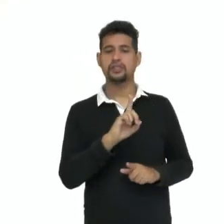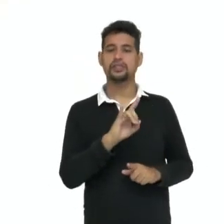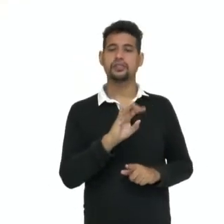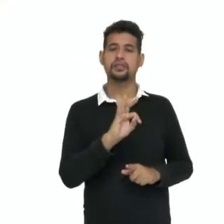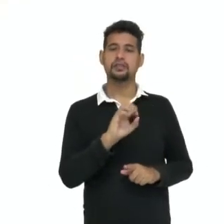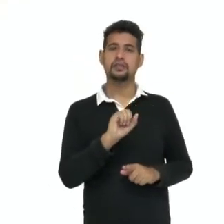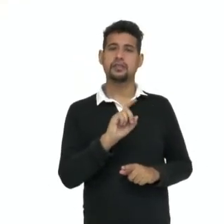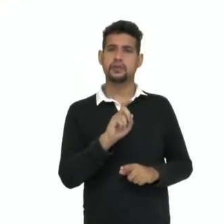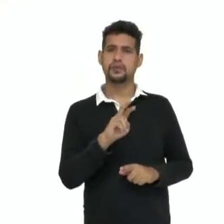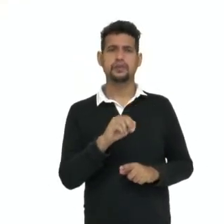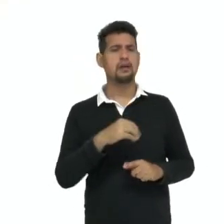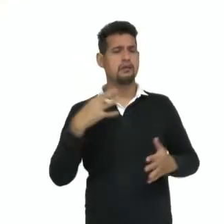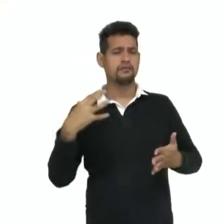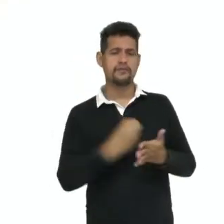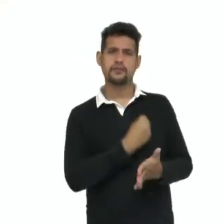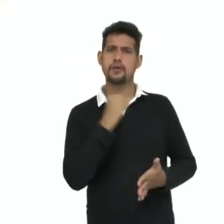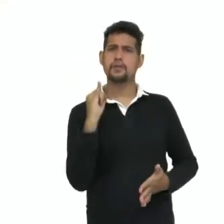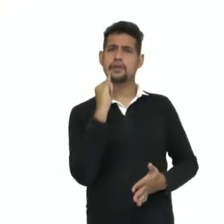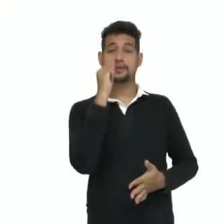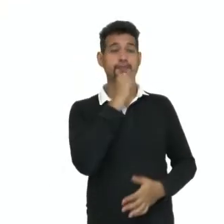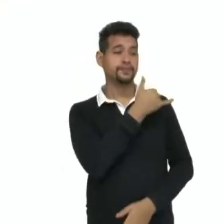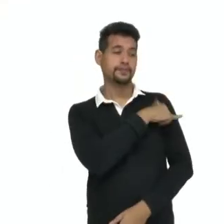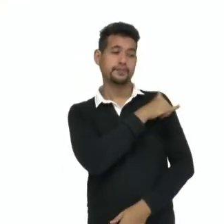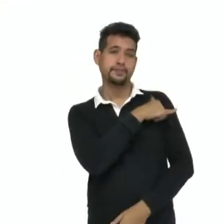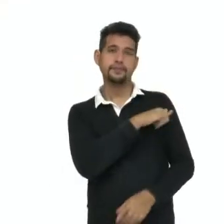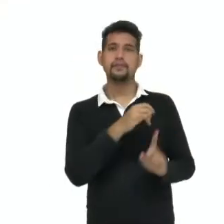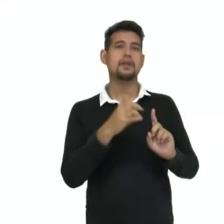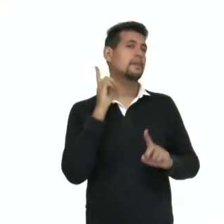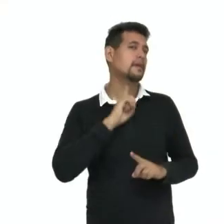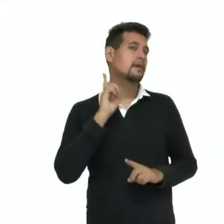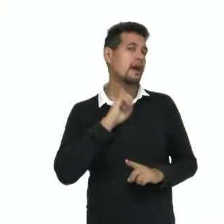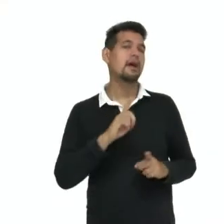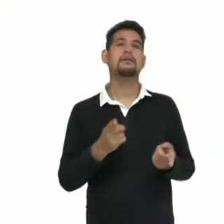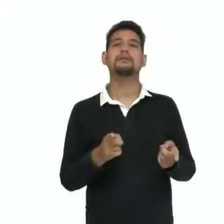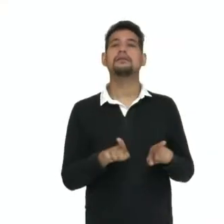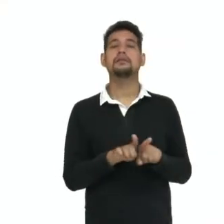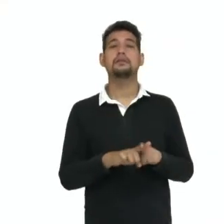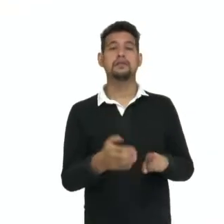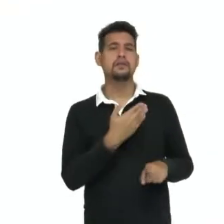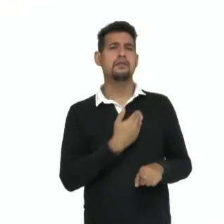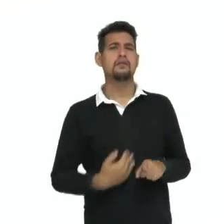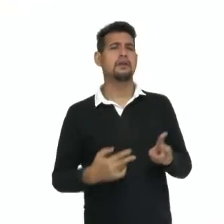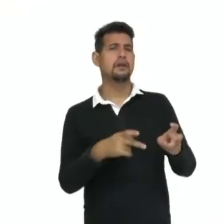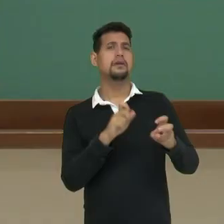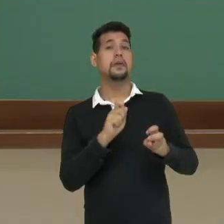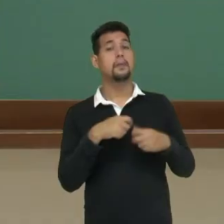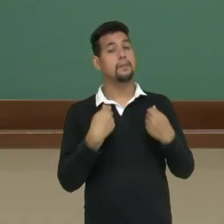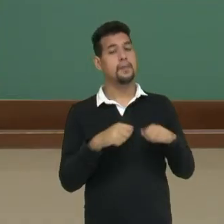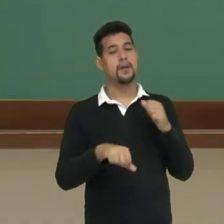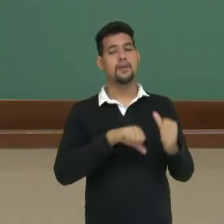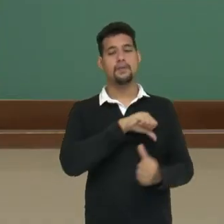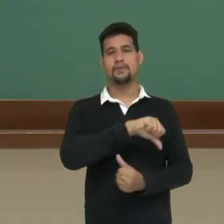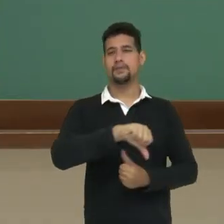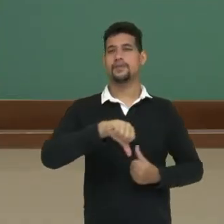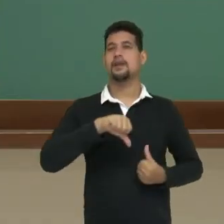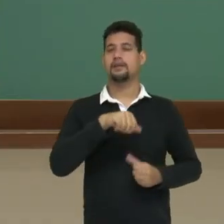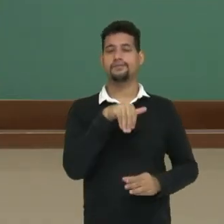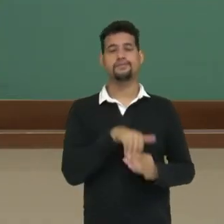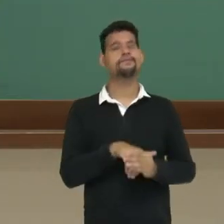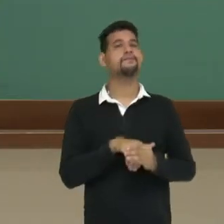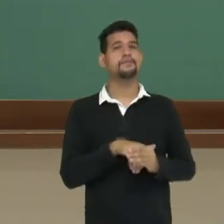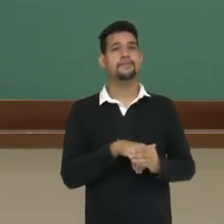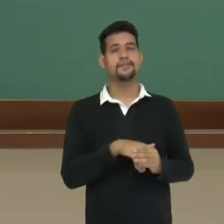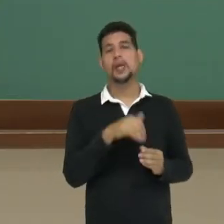conseguiu vitórias importantes, como no Rio de Janeiro, como em Minas Gerais. E o governo percebeu que precisava dar uma mudada nesses partidos